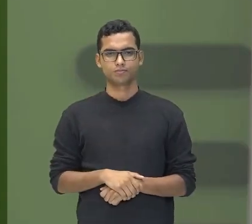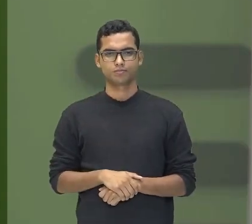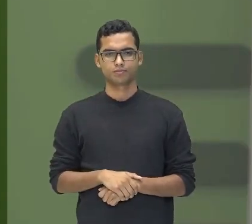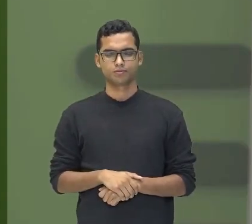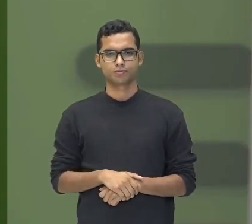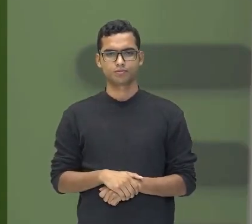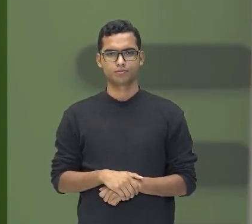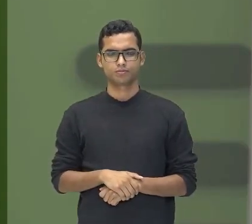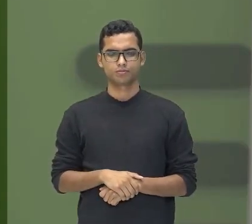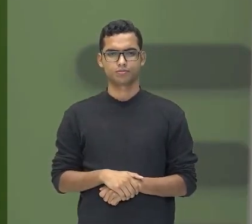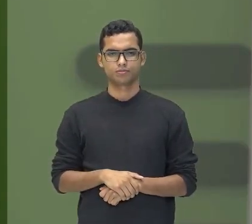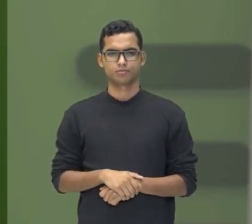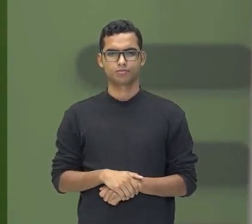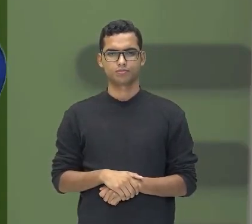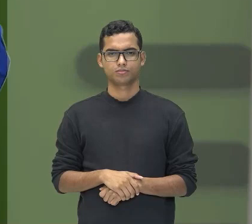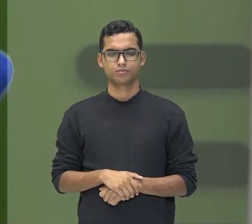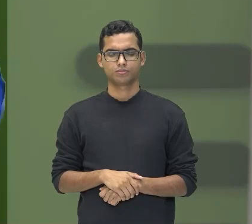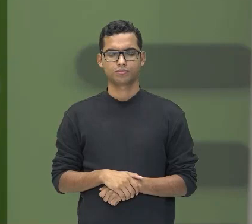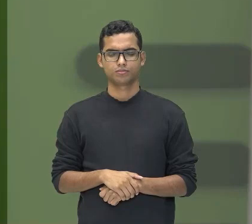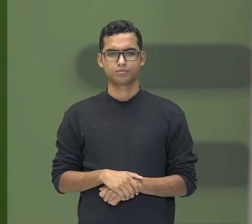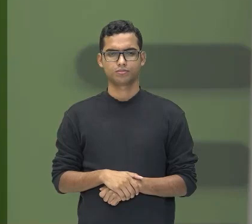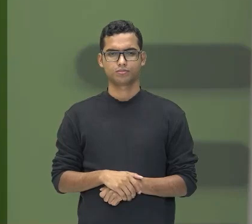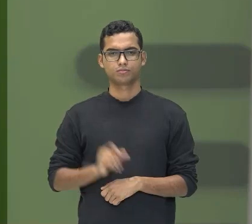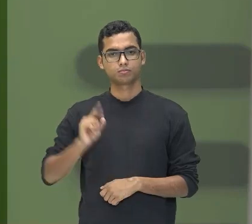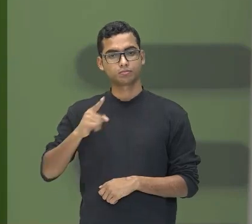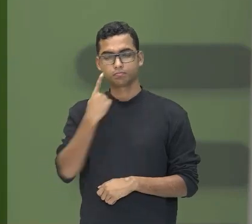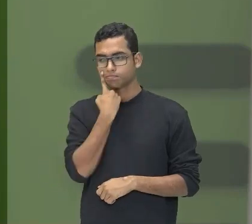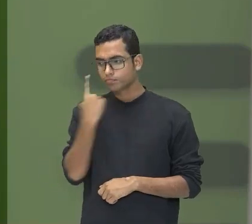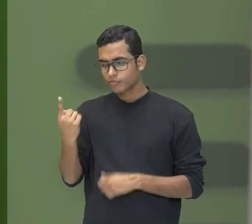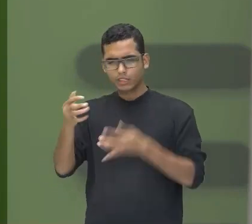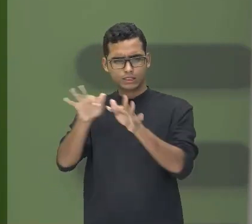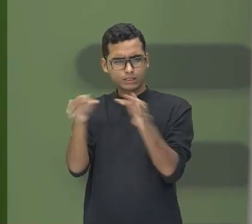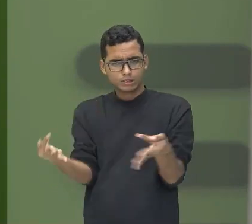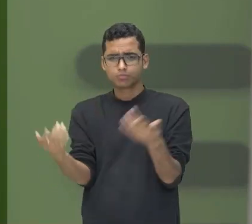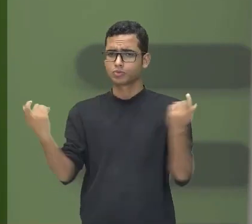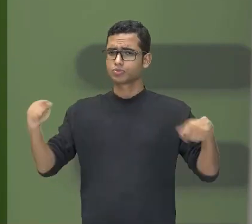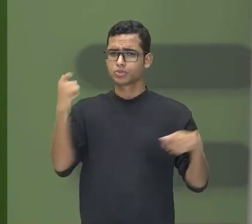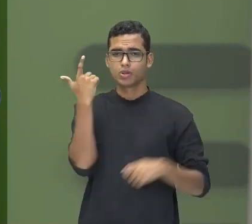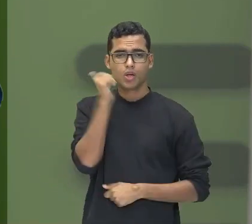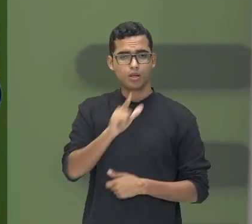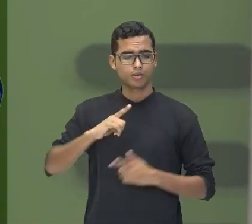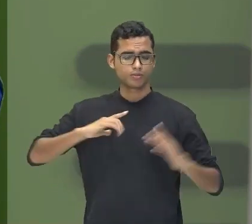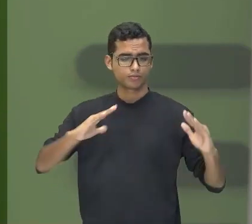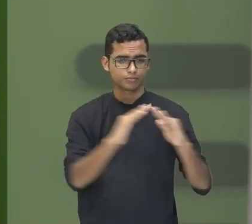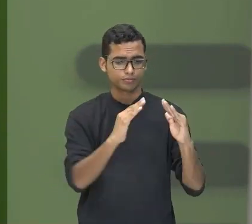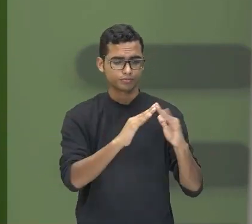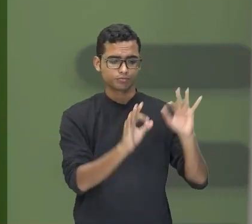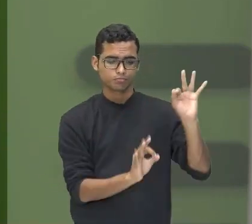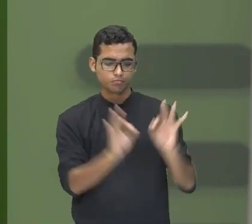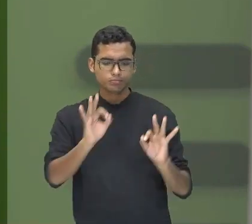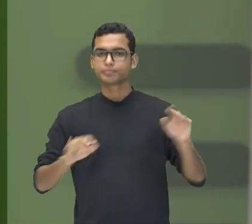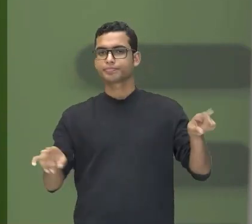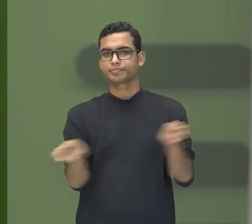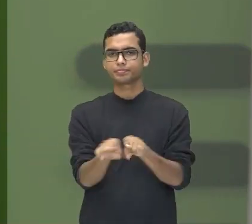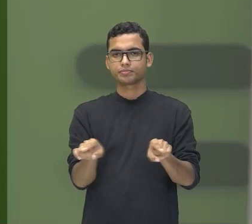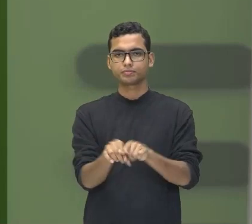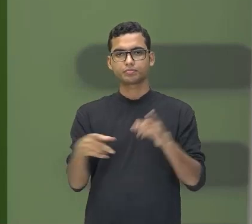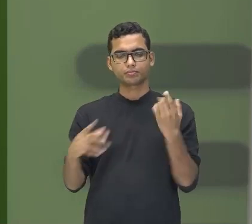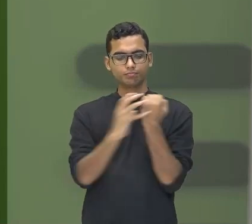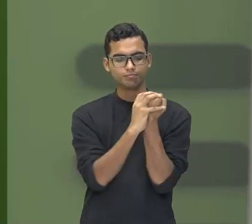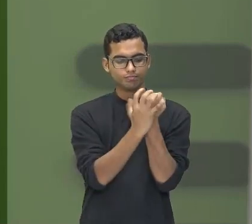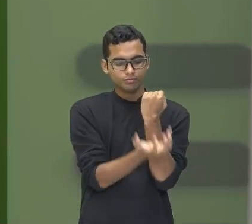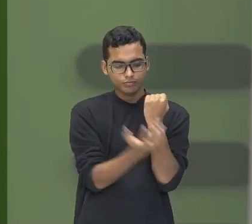Então, é um experimento simples, né, que você pode reproduzir novamente. O extrato de repolho roxo, no meio